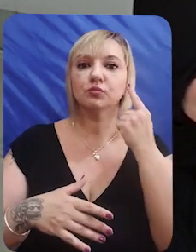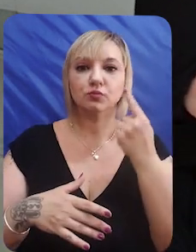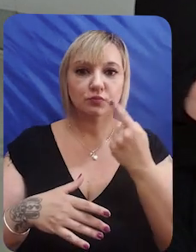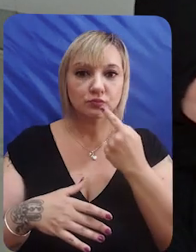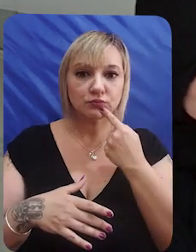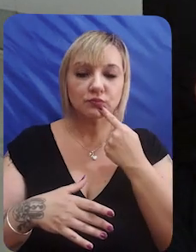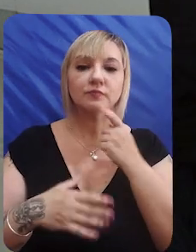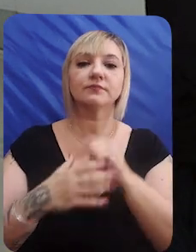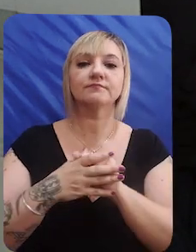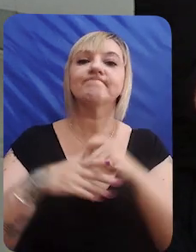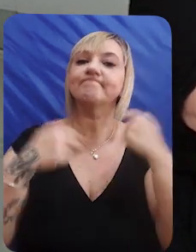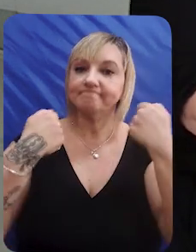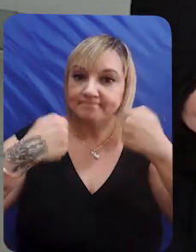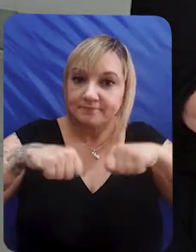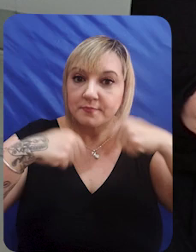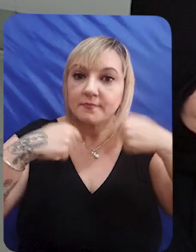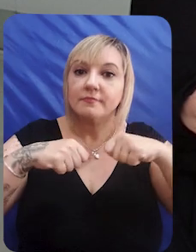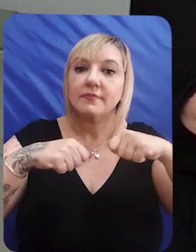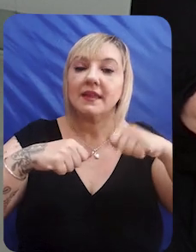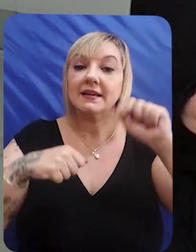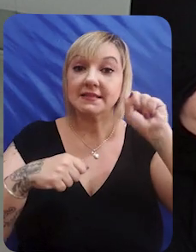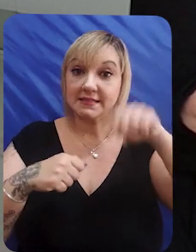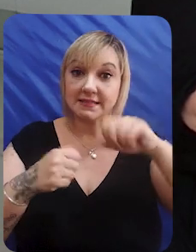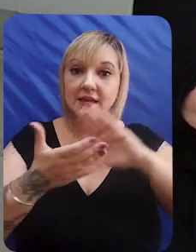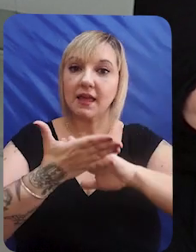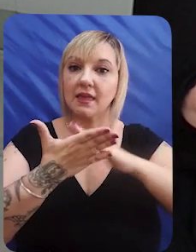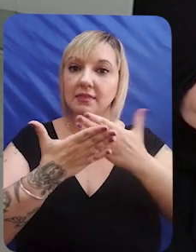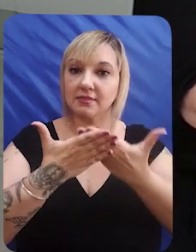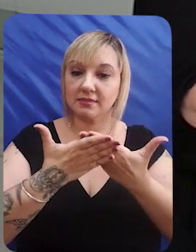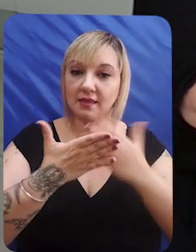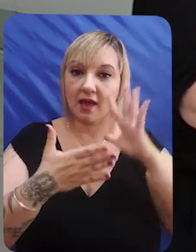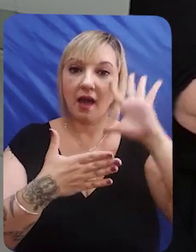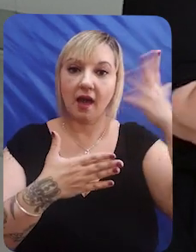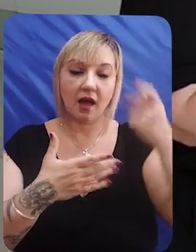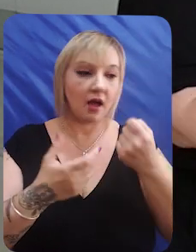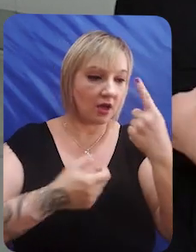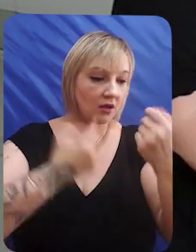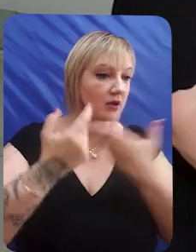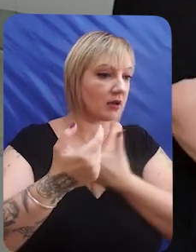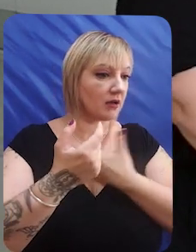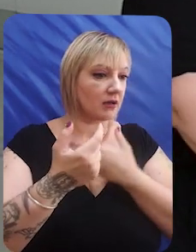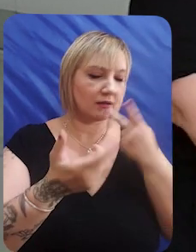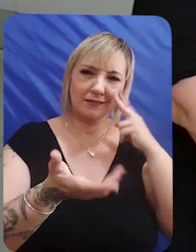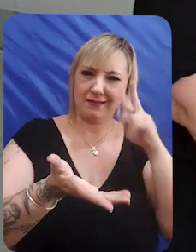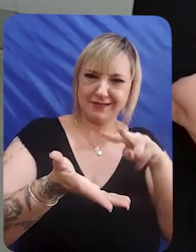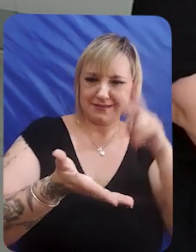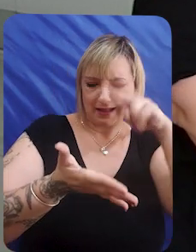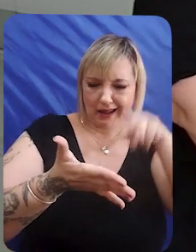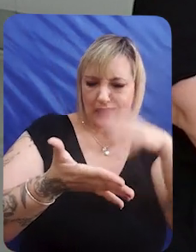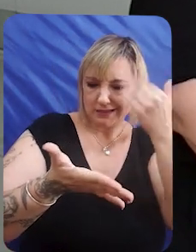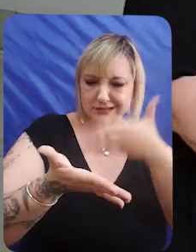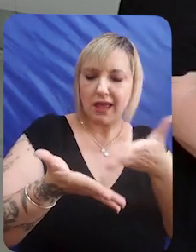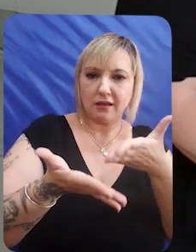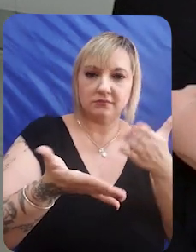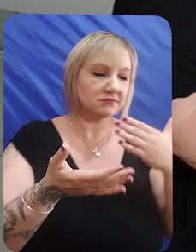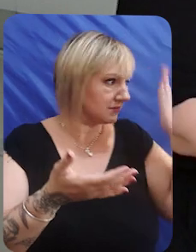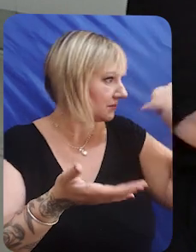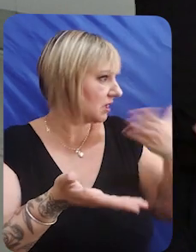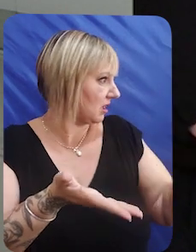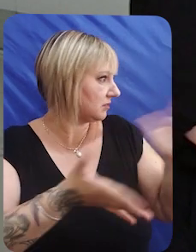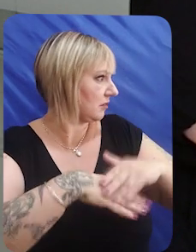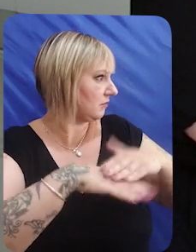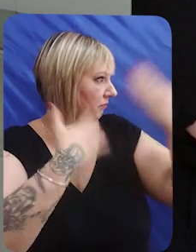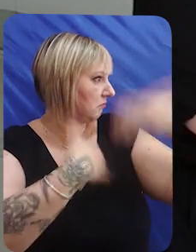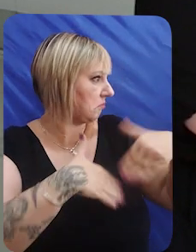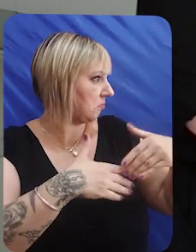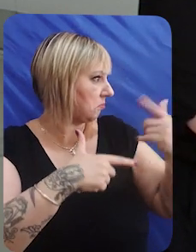surda, como precisa de intérprete, como já aconteceu com alguns amigos, a pessoa diz, mas você sabe ler? Sei. Então faz a